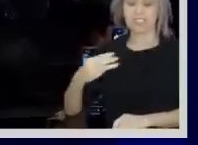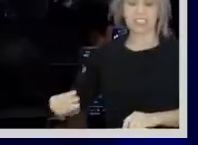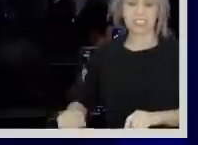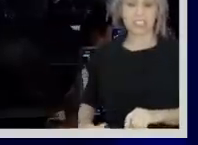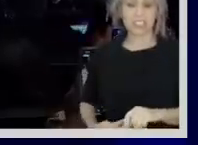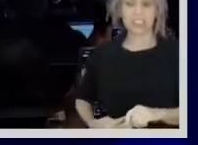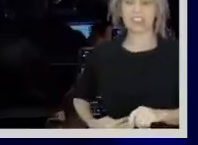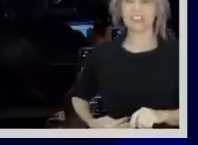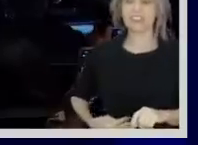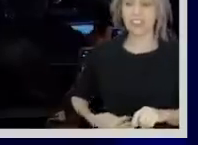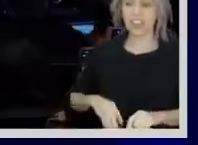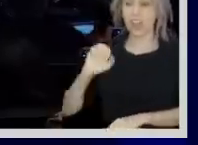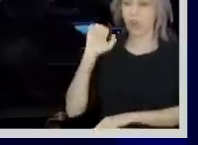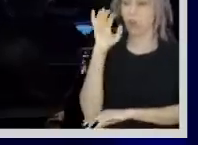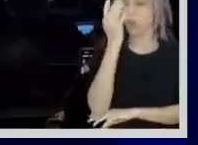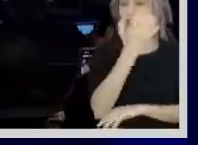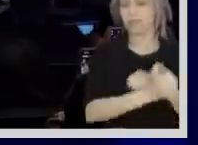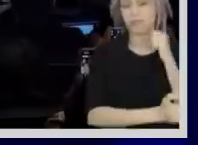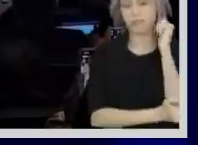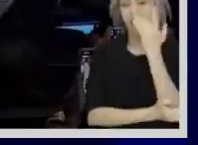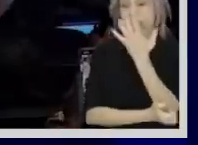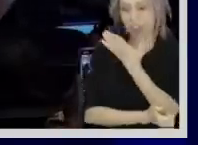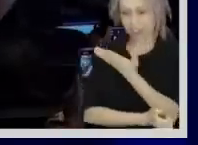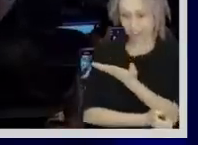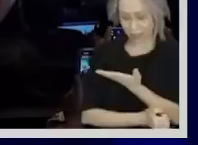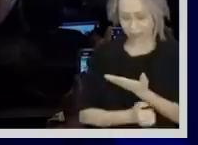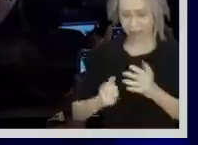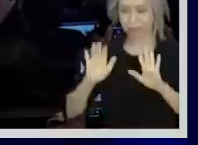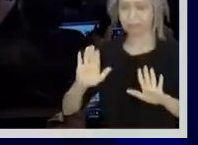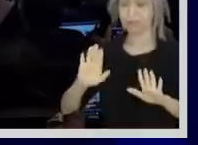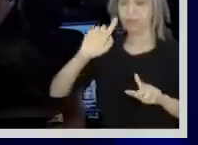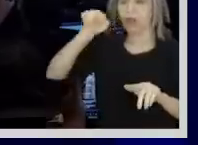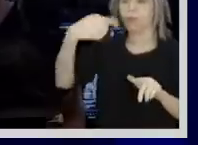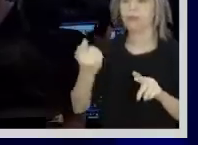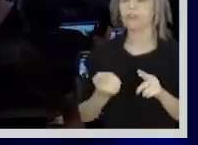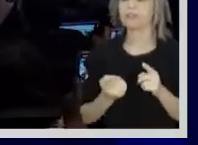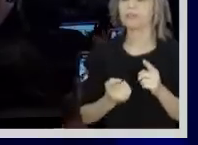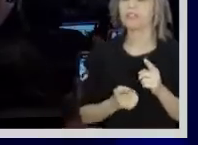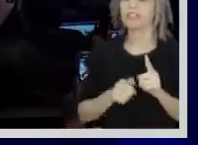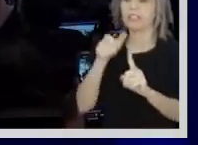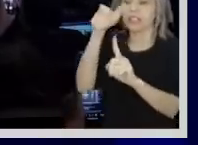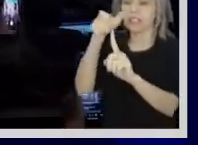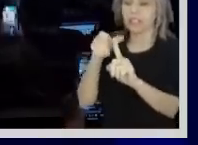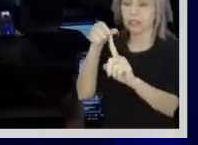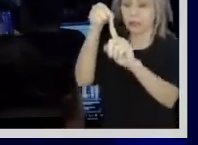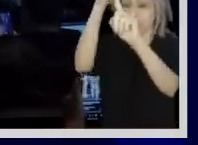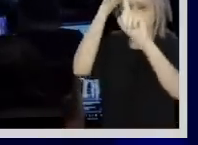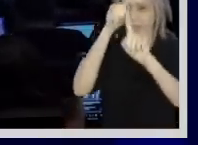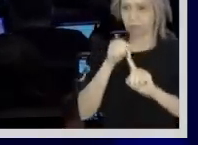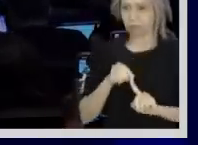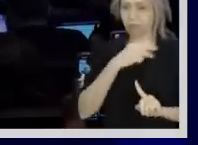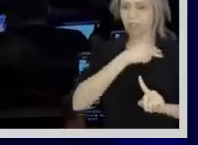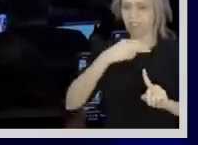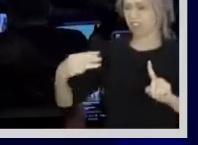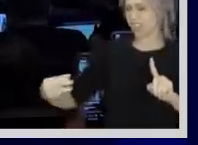finalmente mostrando quem ela é de verdade. Porque ela entrou nessa eleição se dizendo uma liberal, né, olhando